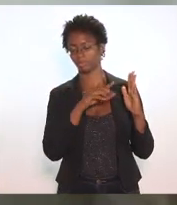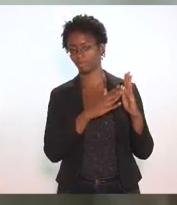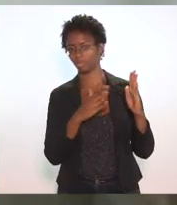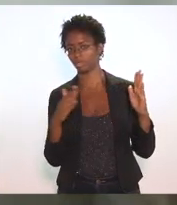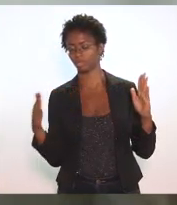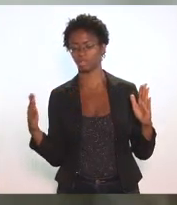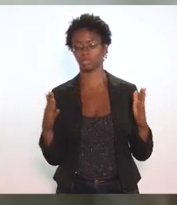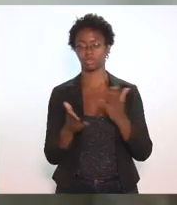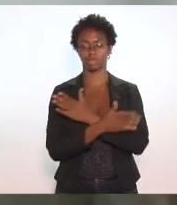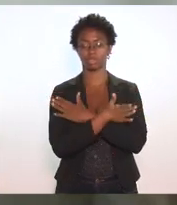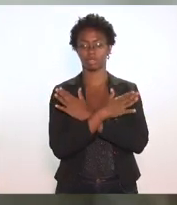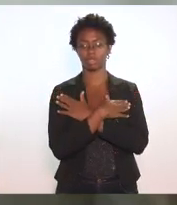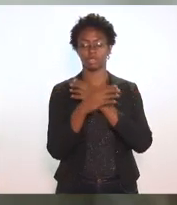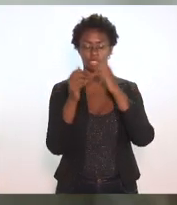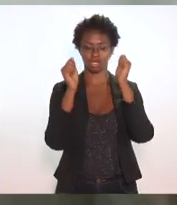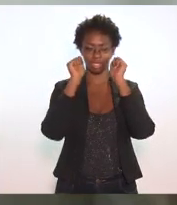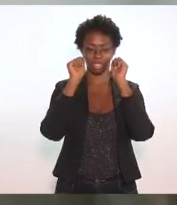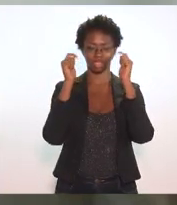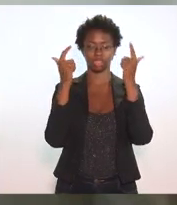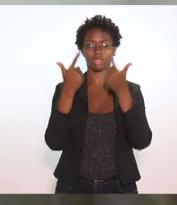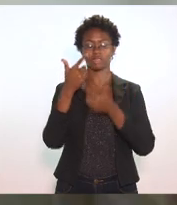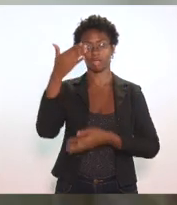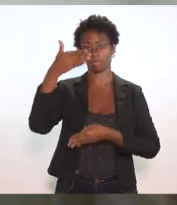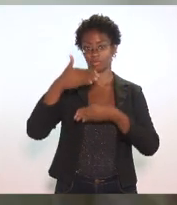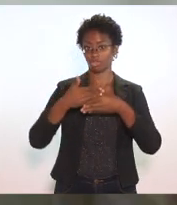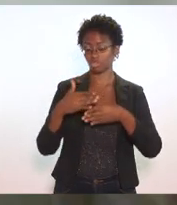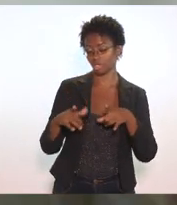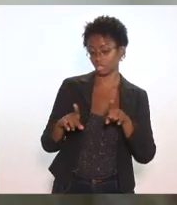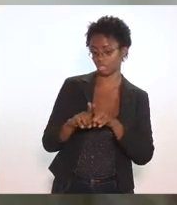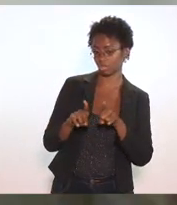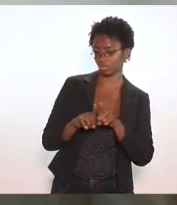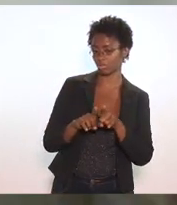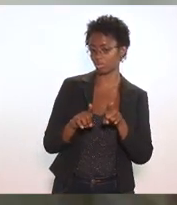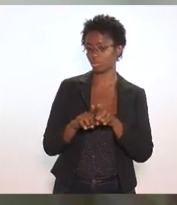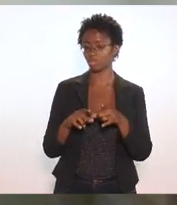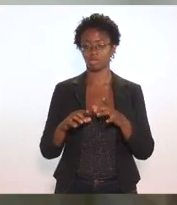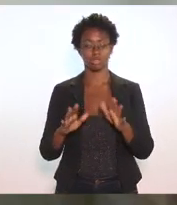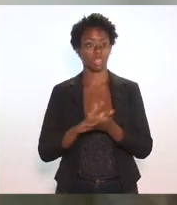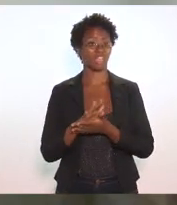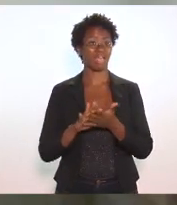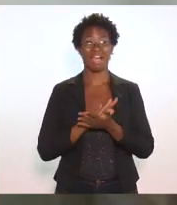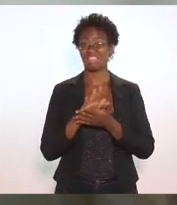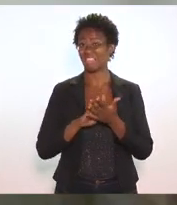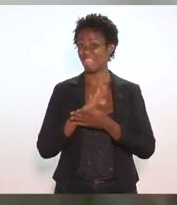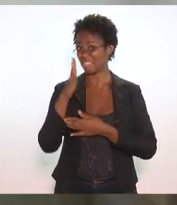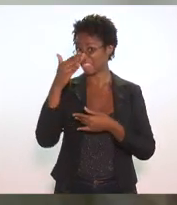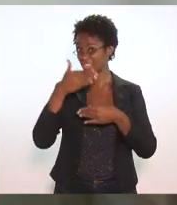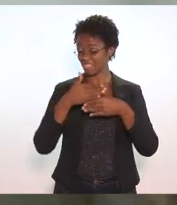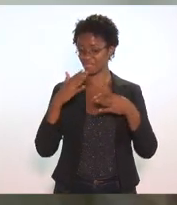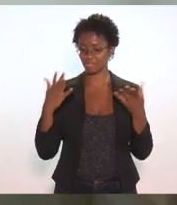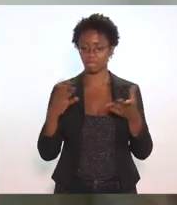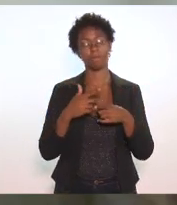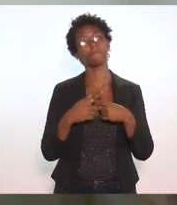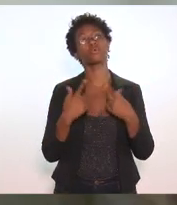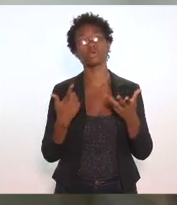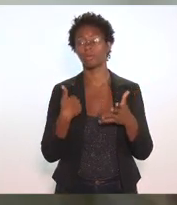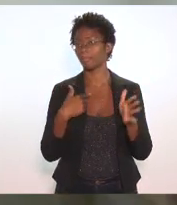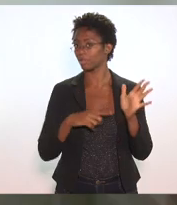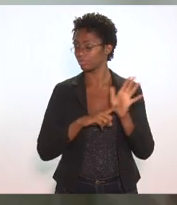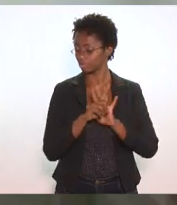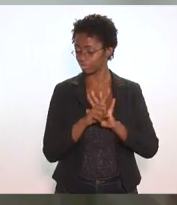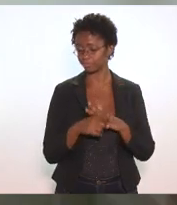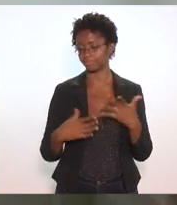a Assembleia Legislativa não funcionará sob hipótese alguma. Por quê?